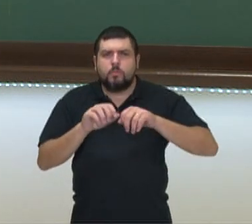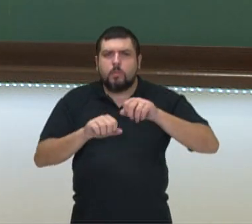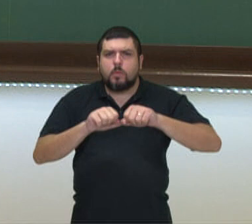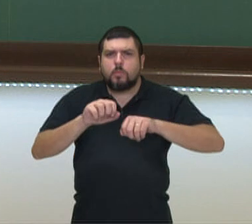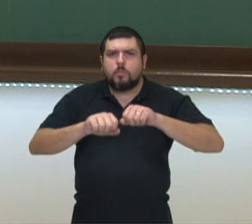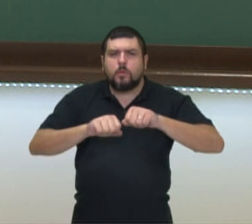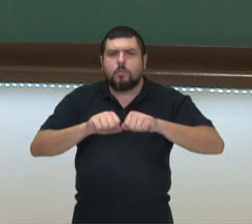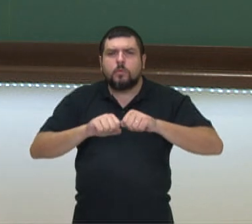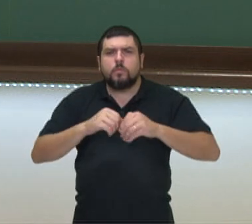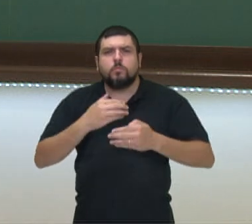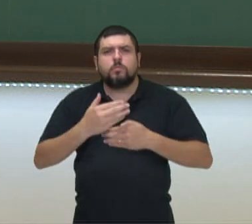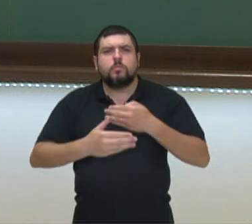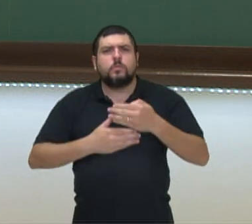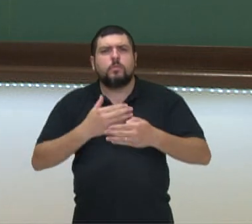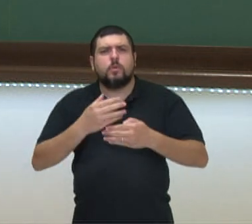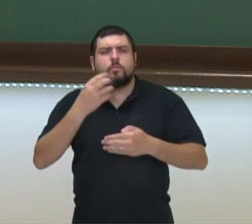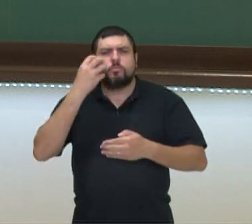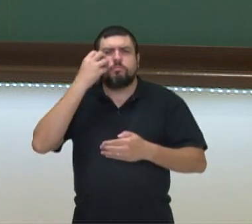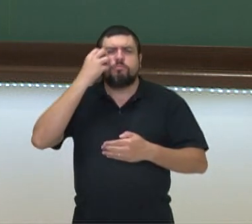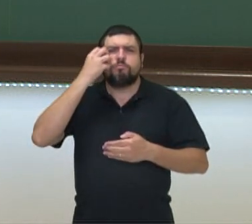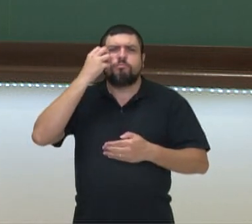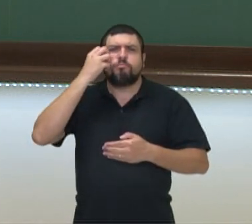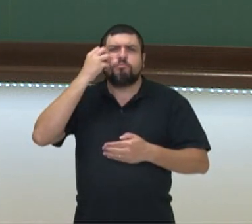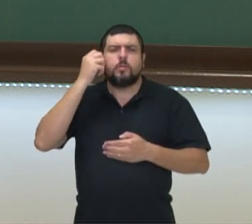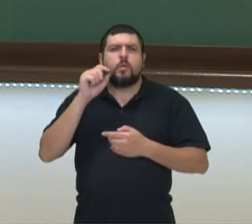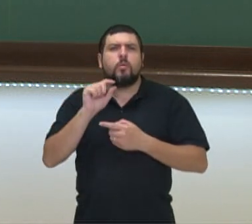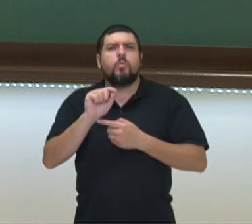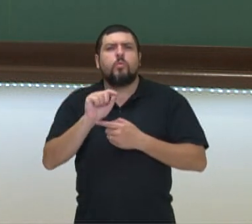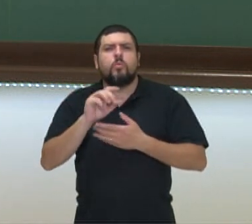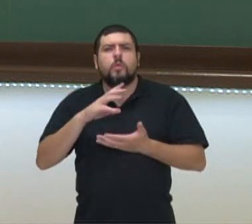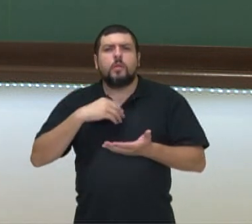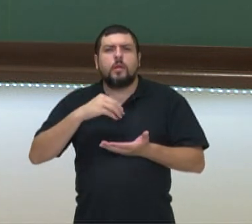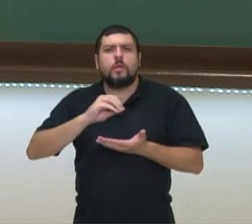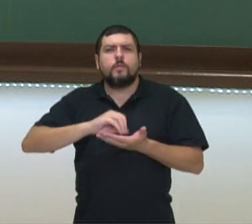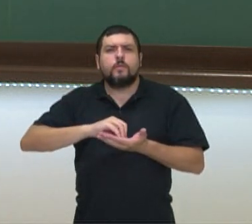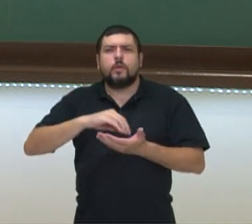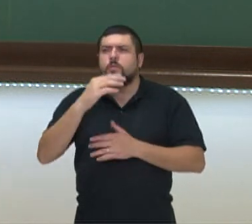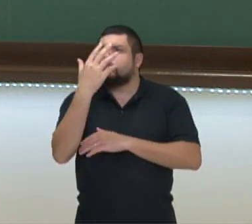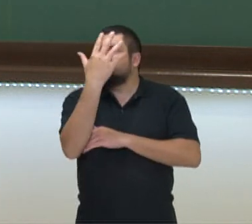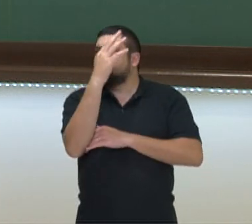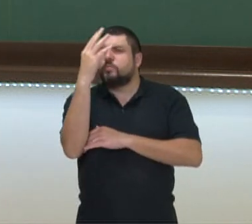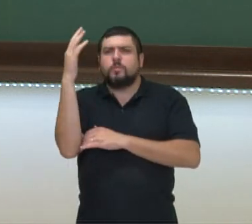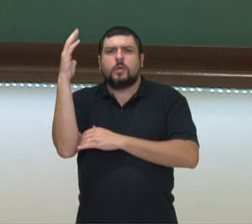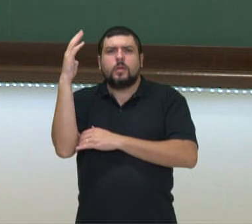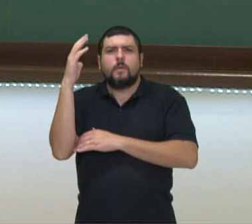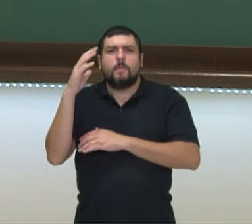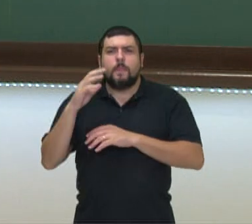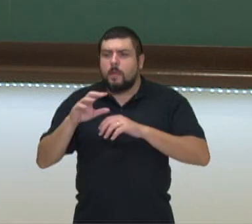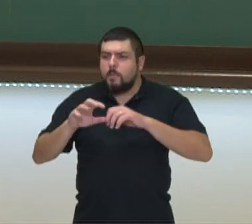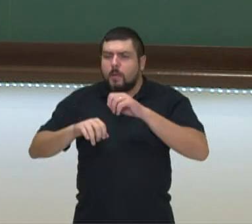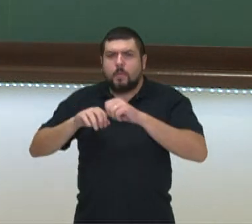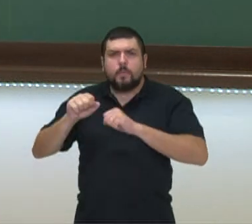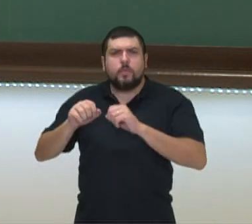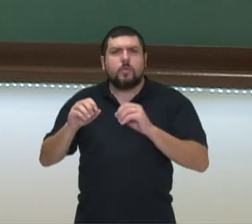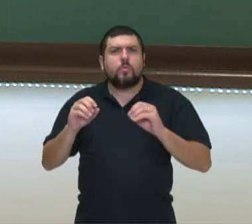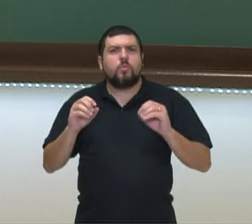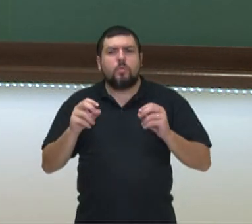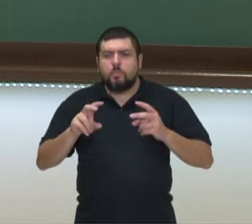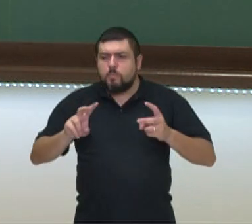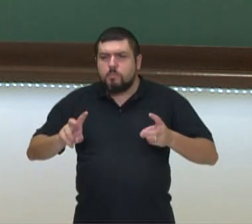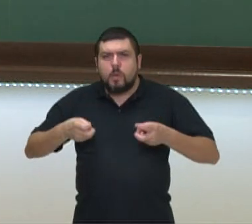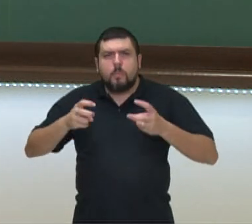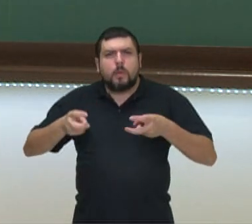se decepcionaram com a escassez de riquezas naturais. Não havia um produto de